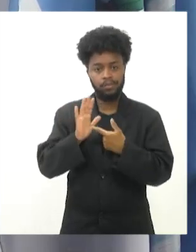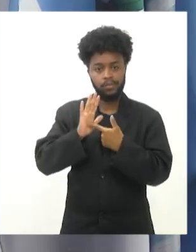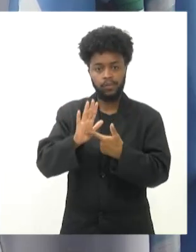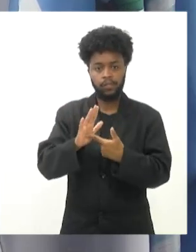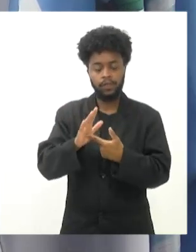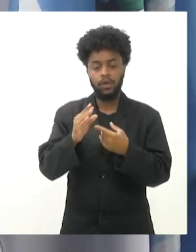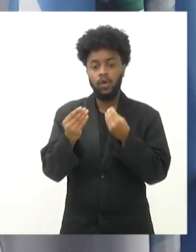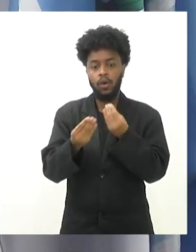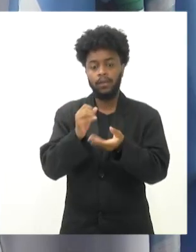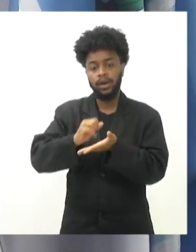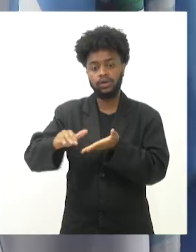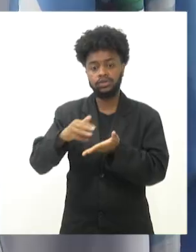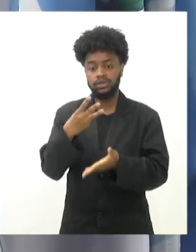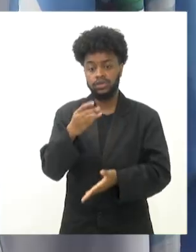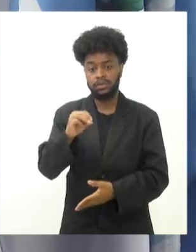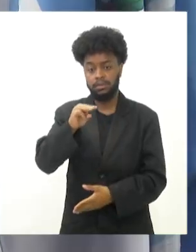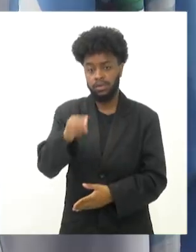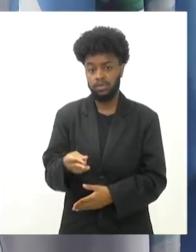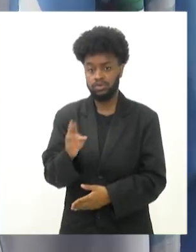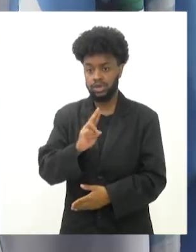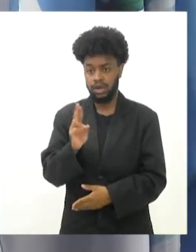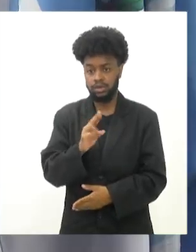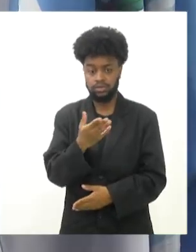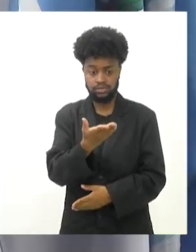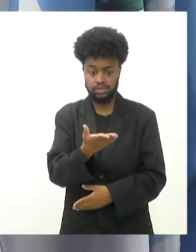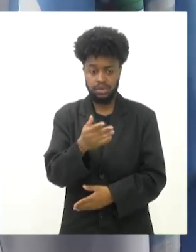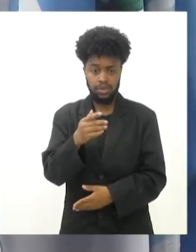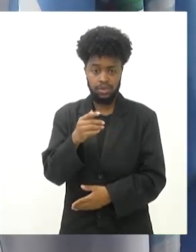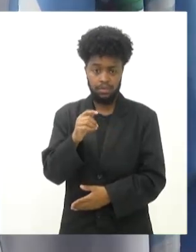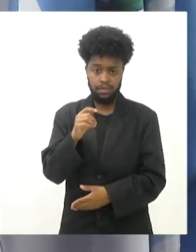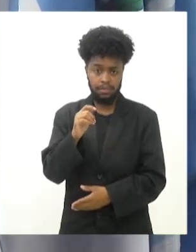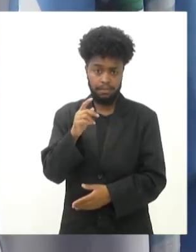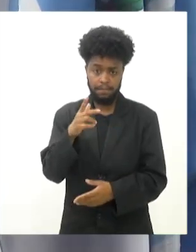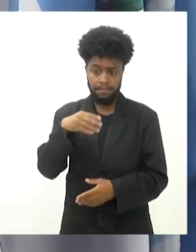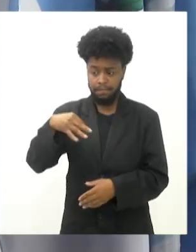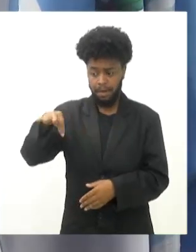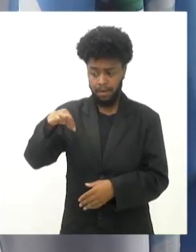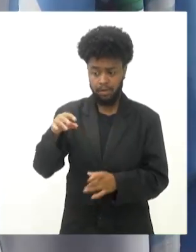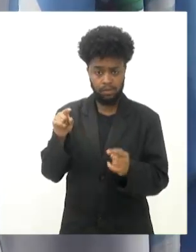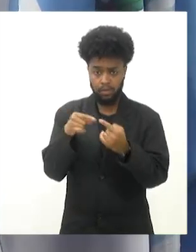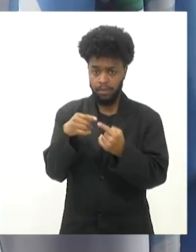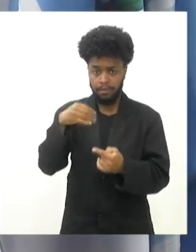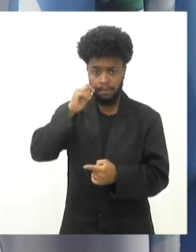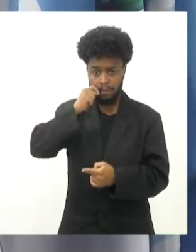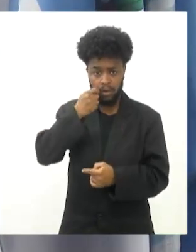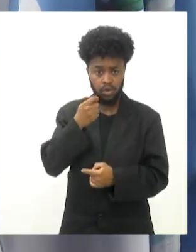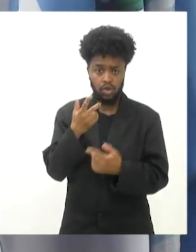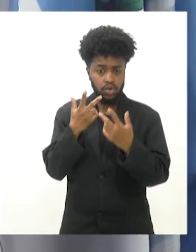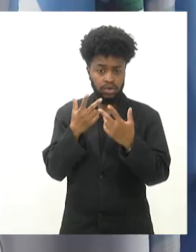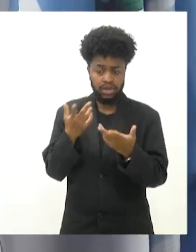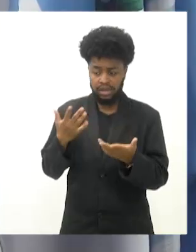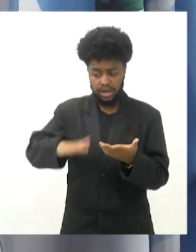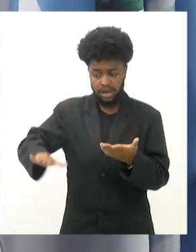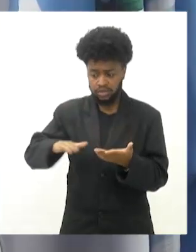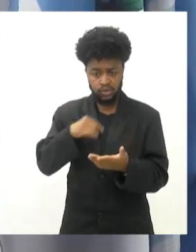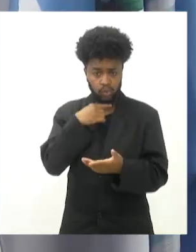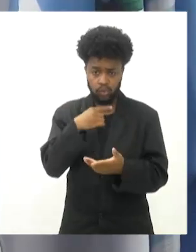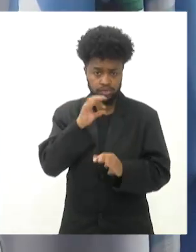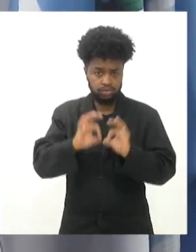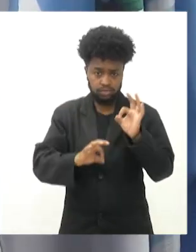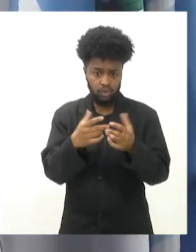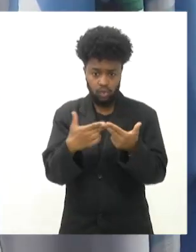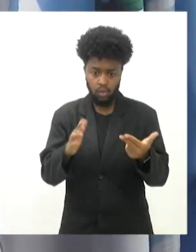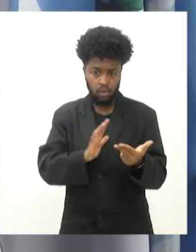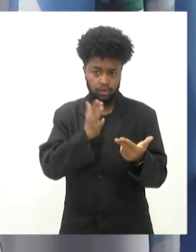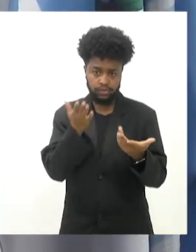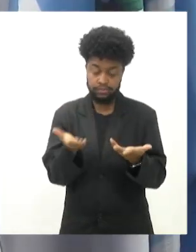de reais da Prefeitura de Petrópolis. Um papel de pão, um lixo. Que nem criancinha no maternal consegue produzir algo tão horroroso.